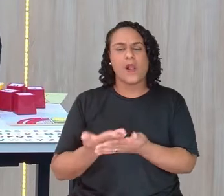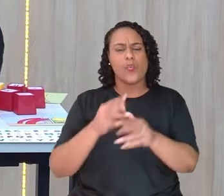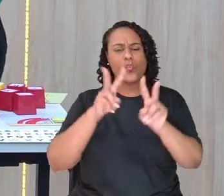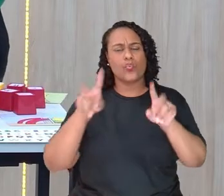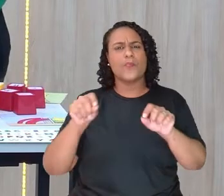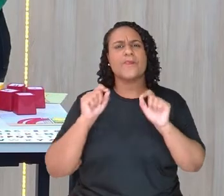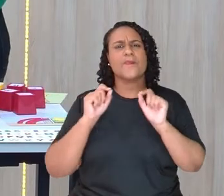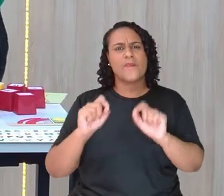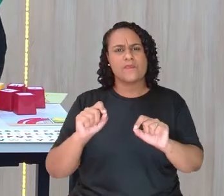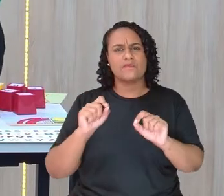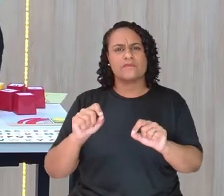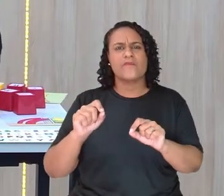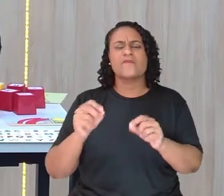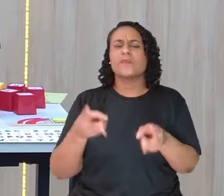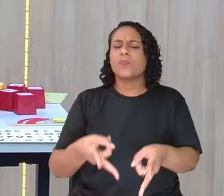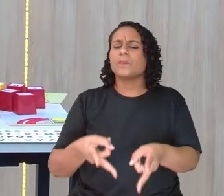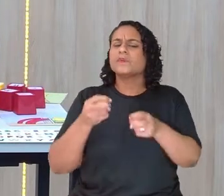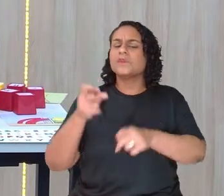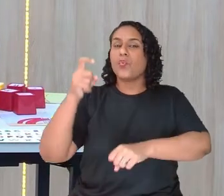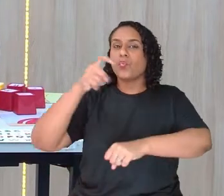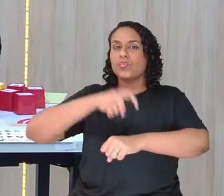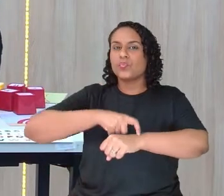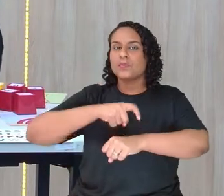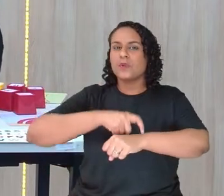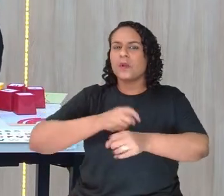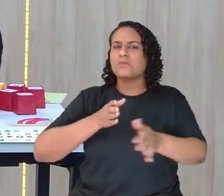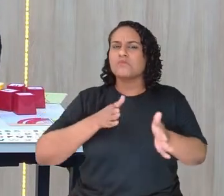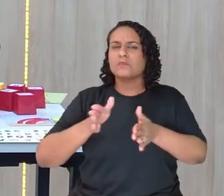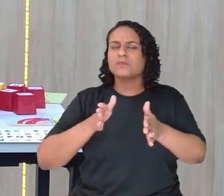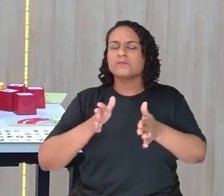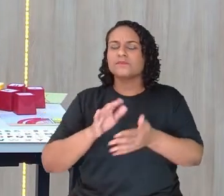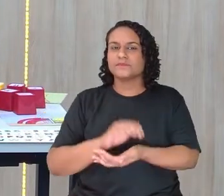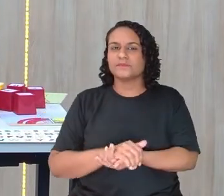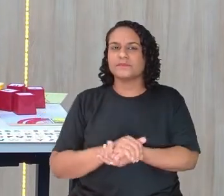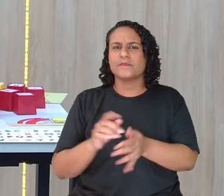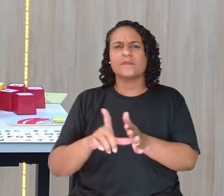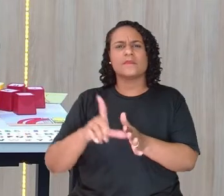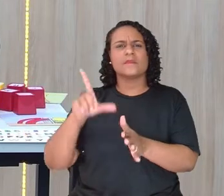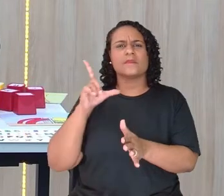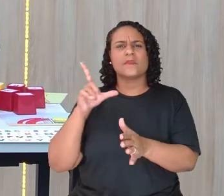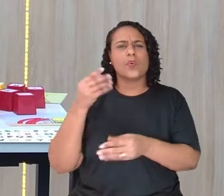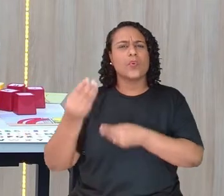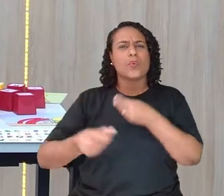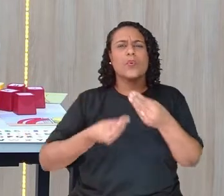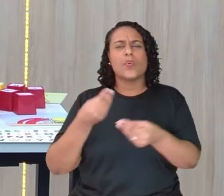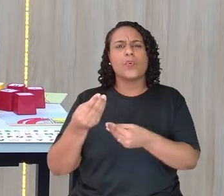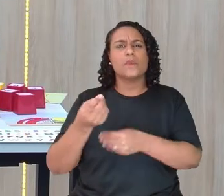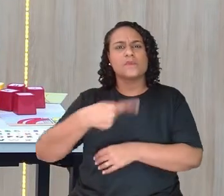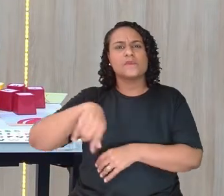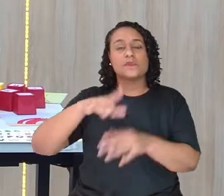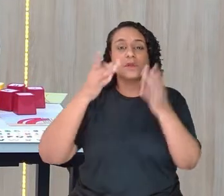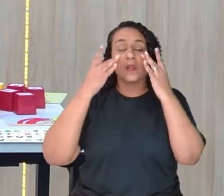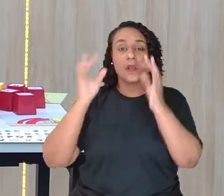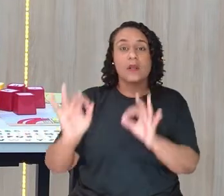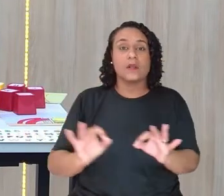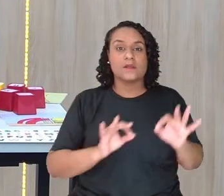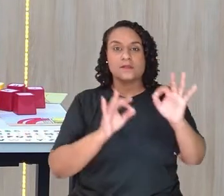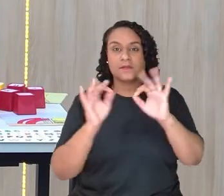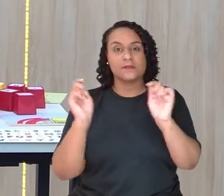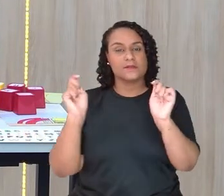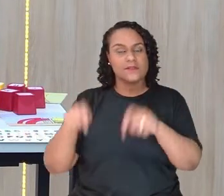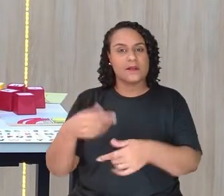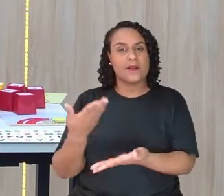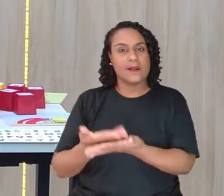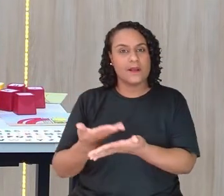falar sobre orientação temporal. Mas antes, onde você pode acompanhar, onde é que você pode